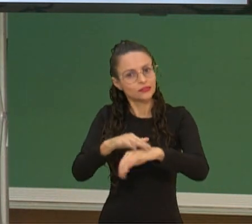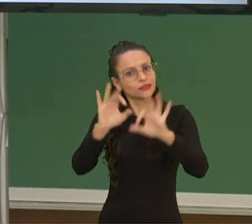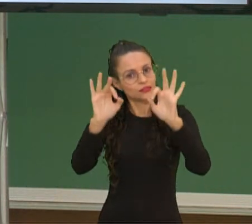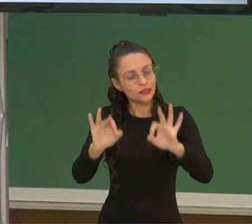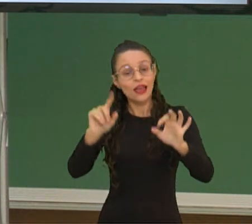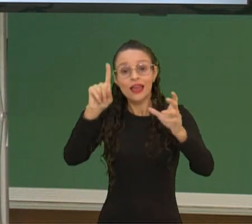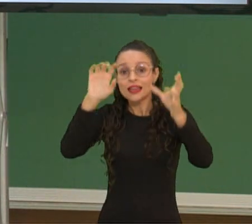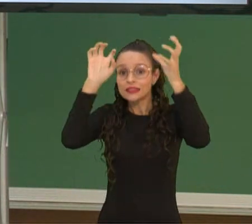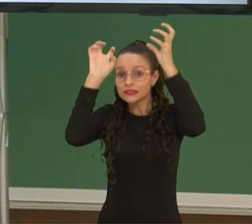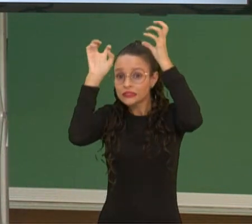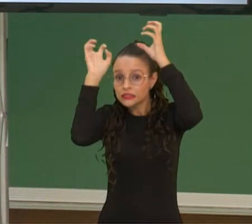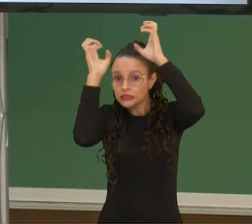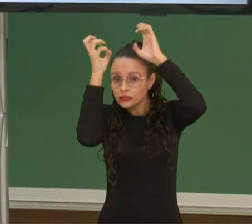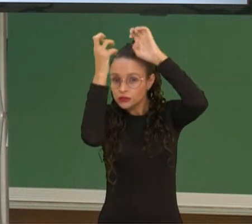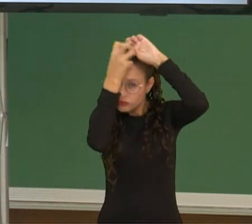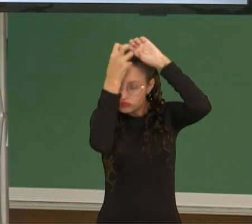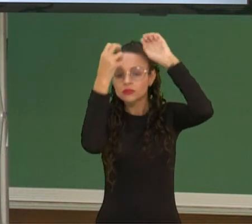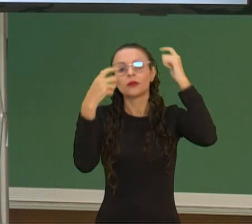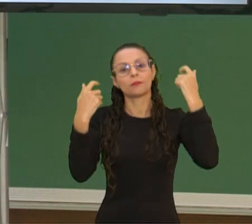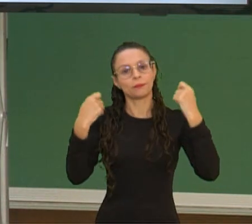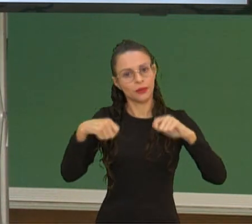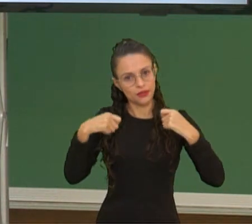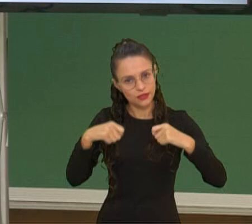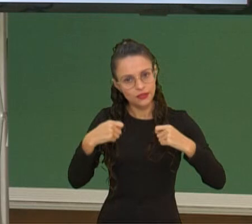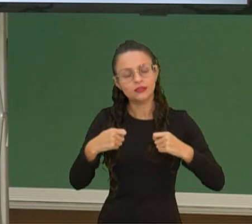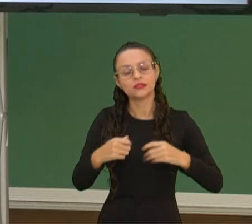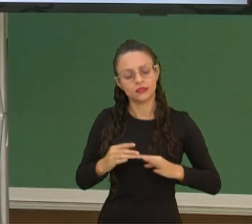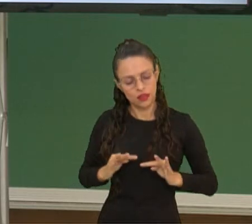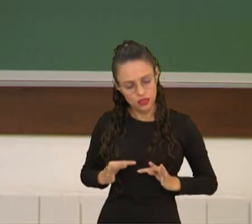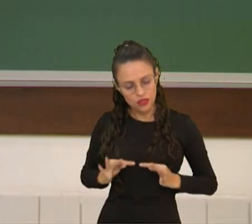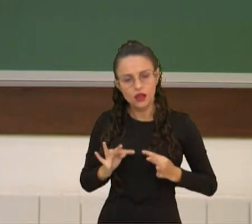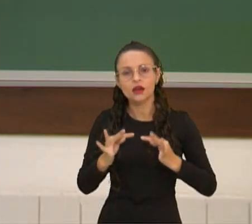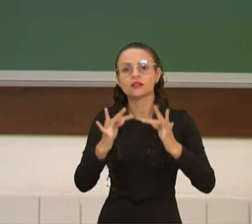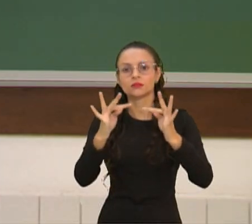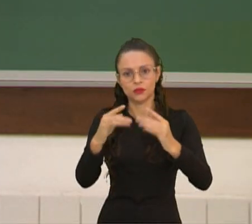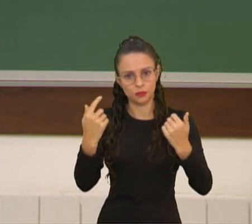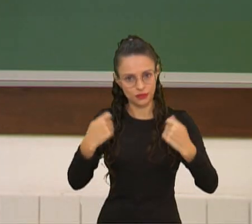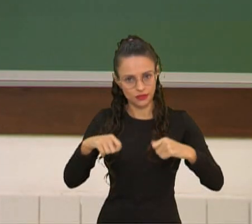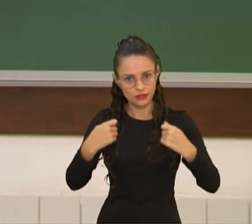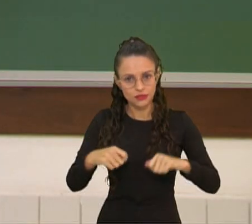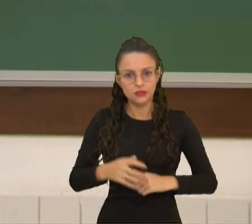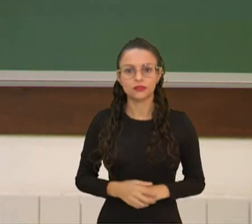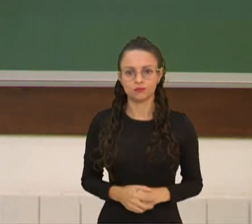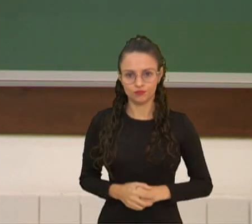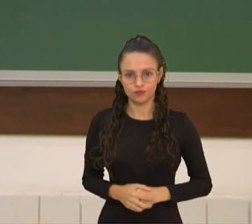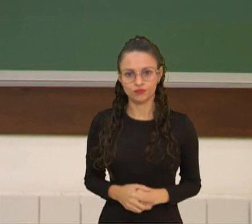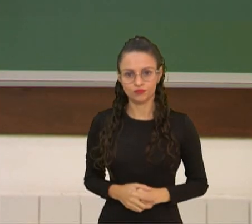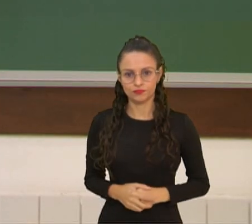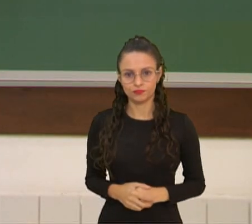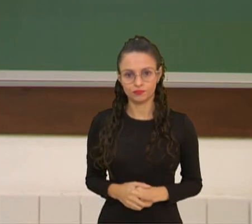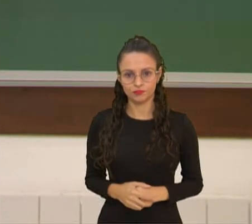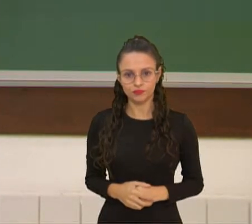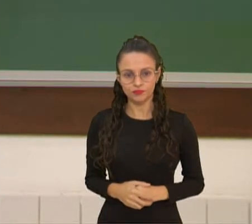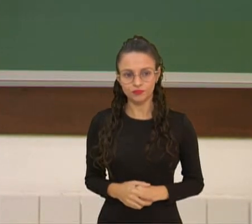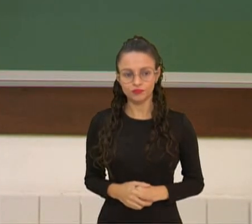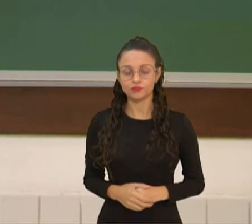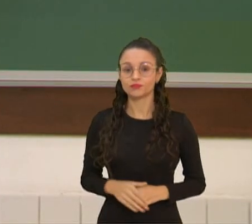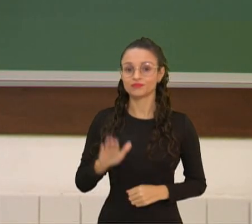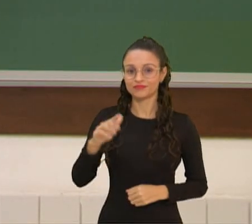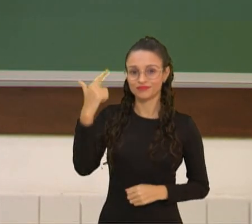como disse um transtorno então precisa de um acompanhamento de um tratamento é